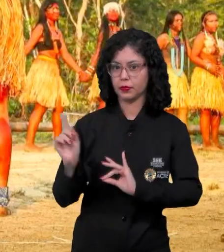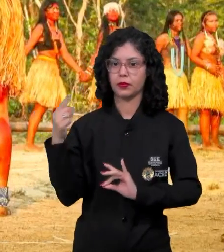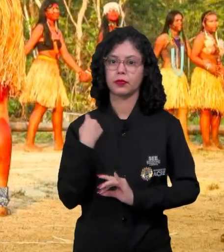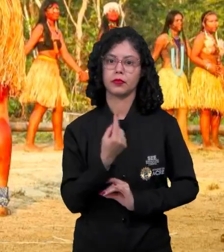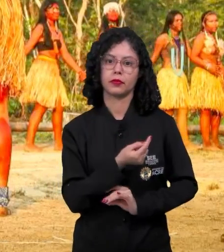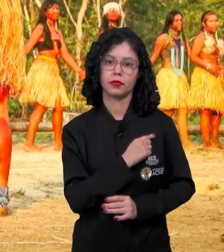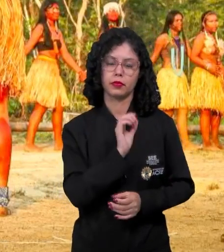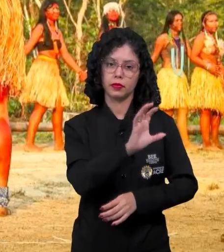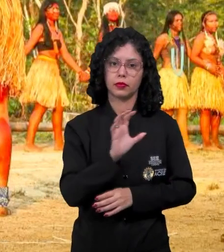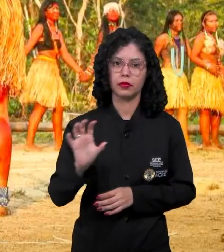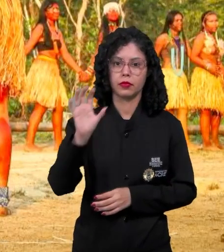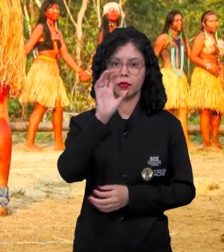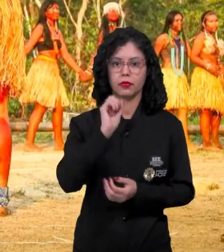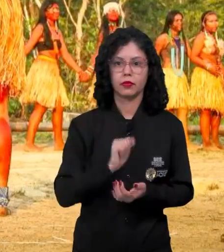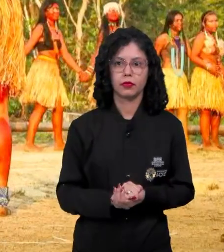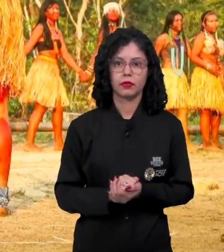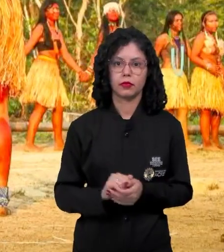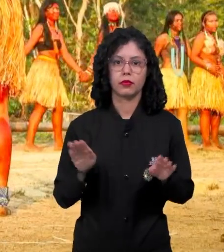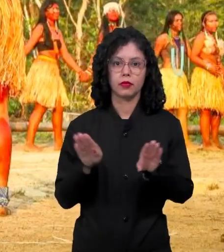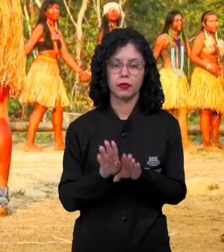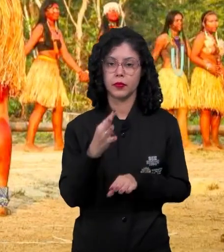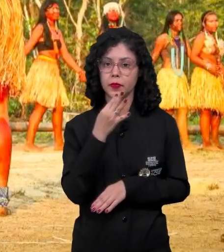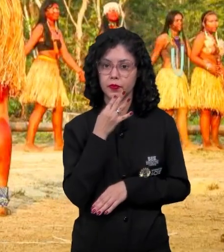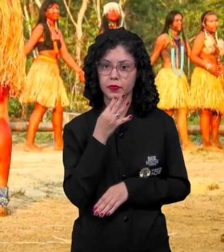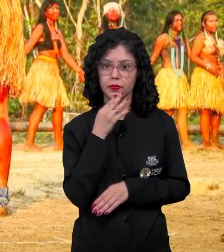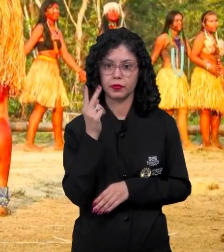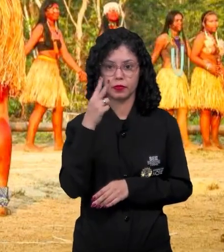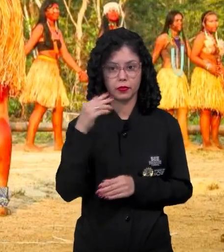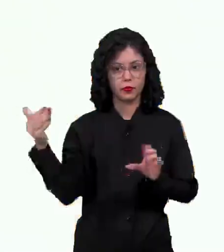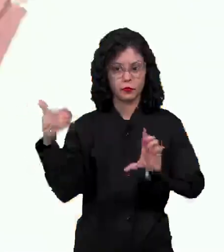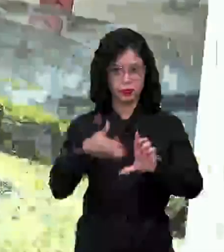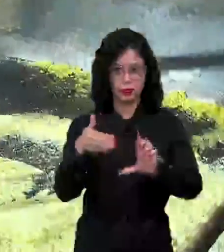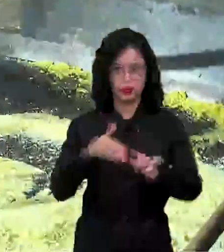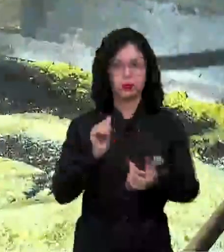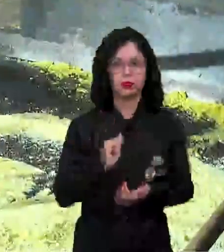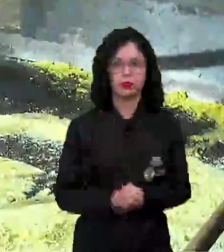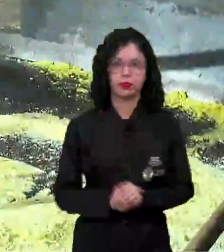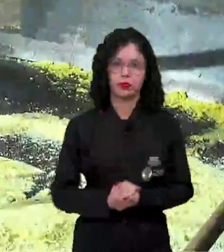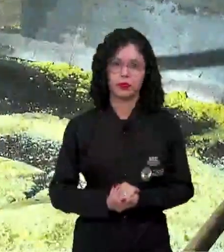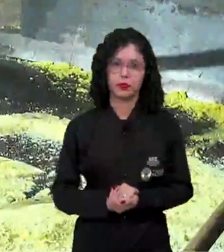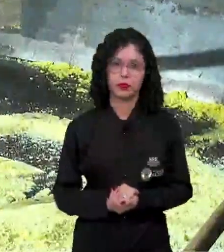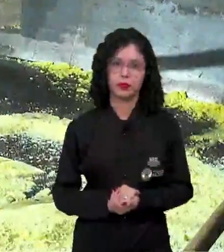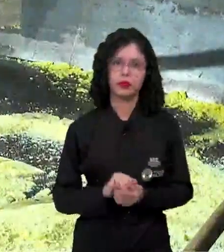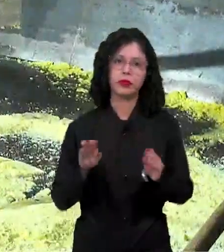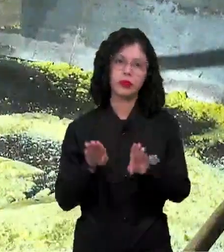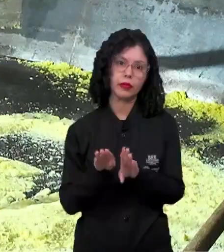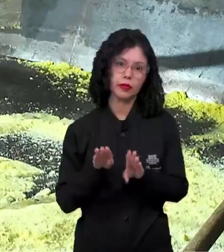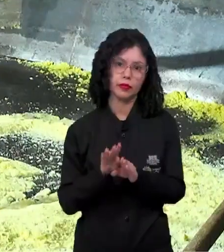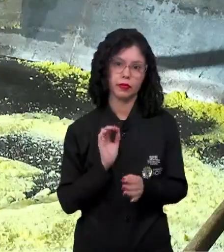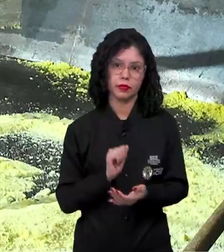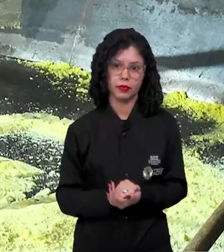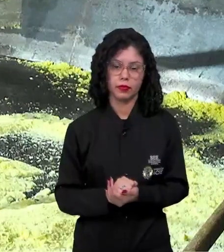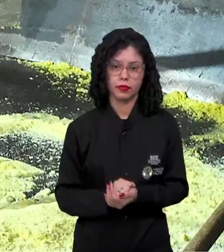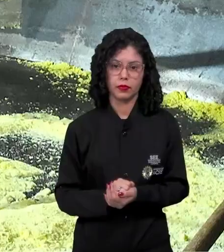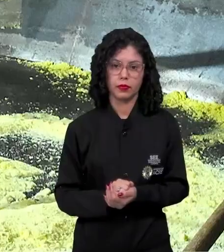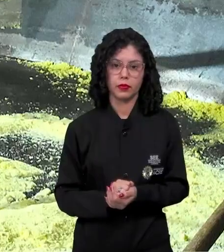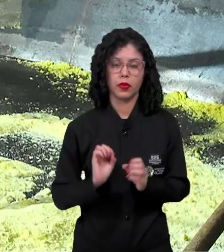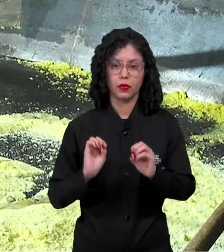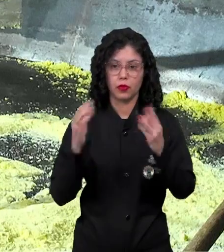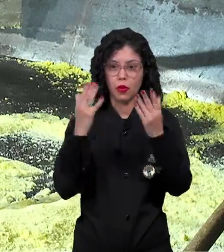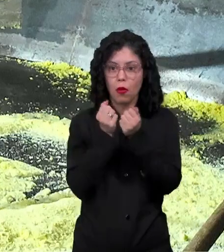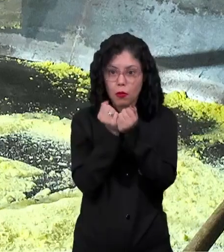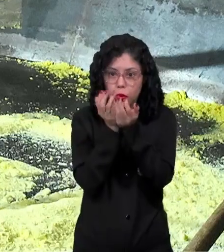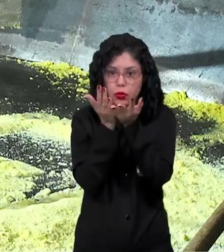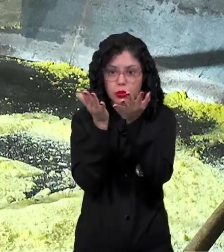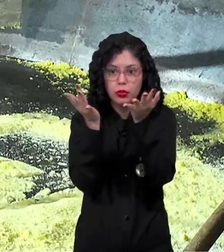nossa região e que é muito conhecido e visitado. Também temos o Festival da Farinha,